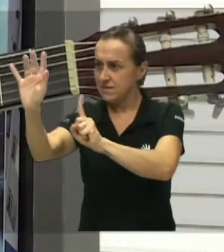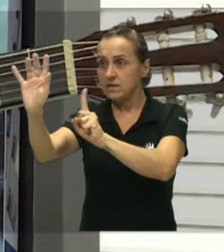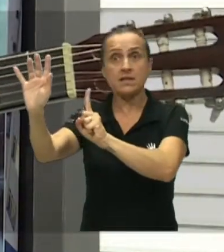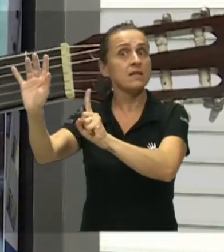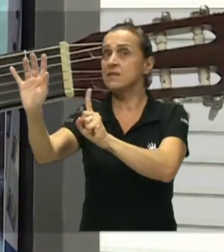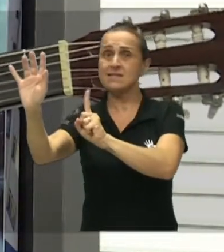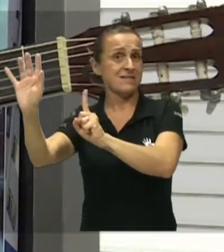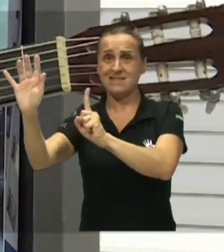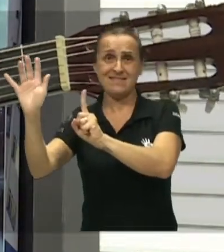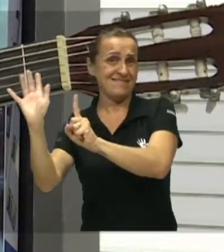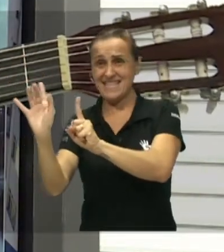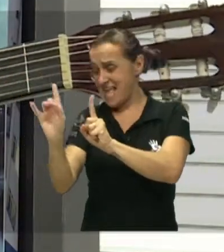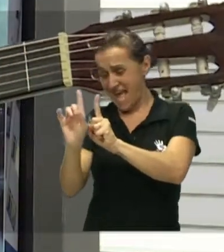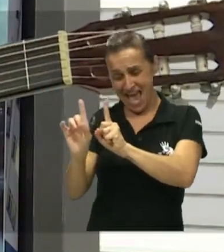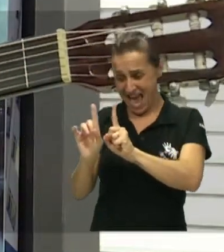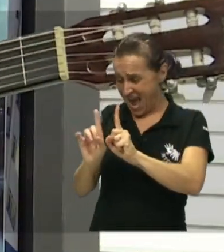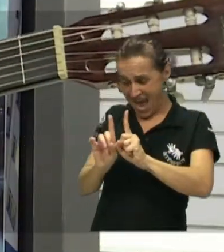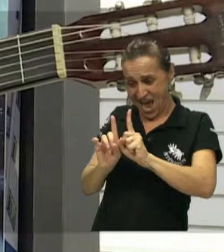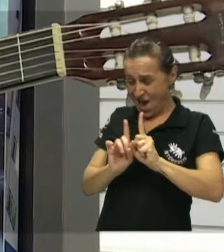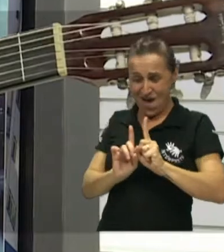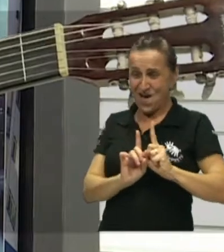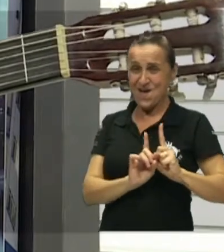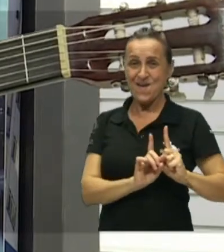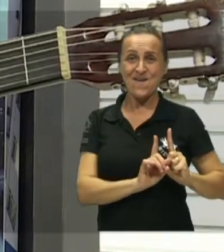Não me leve à lua.